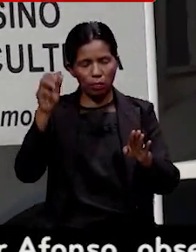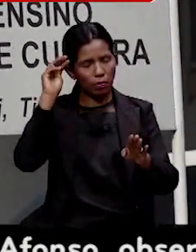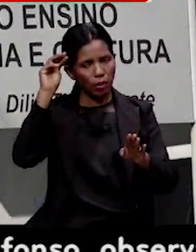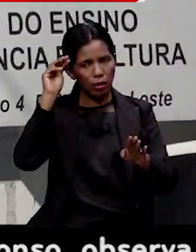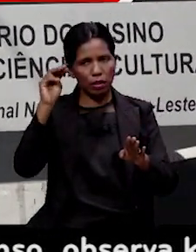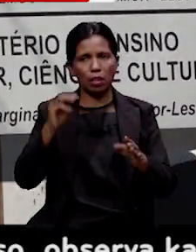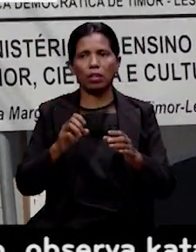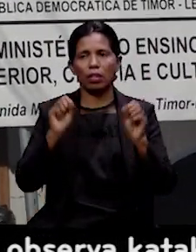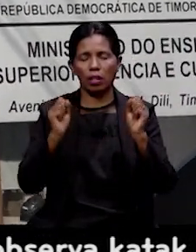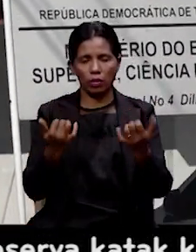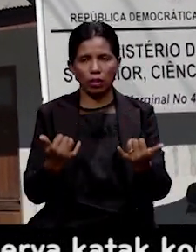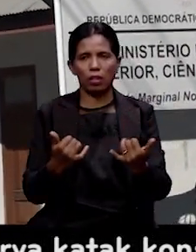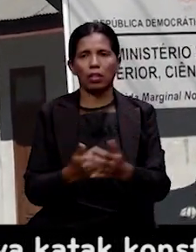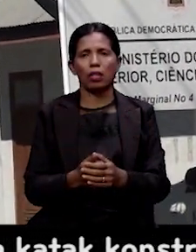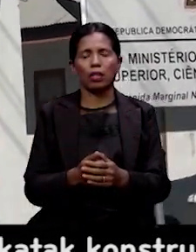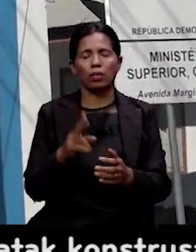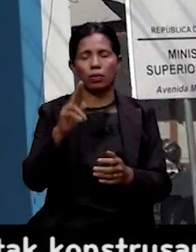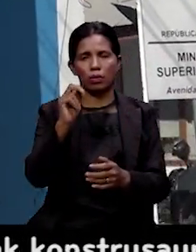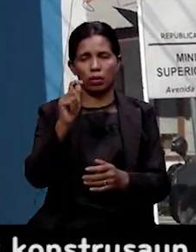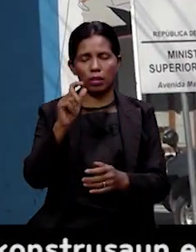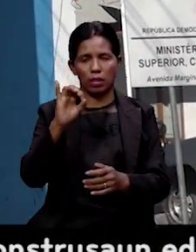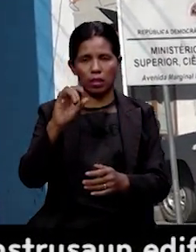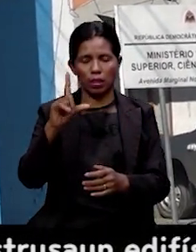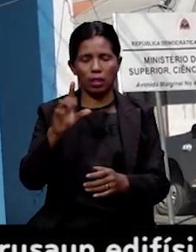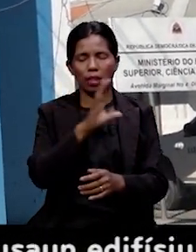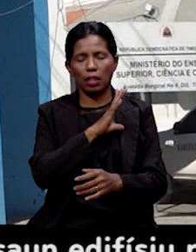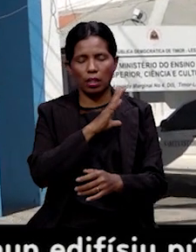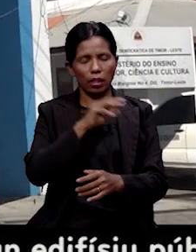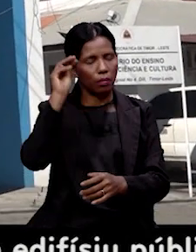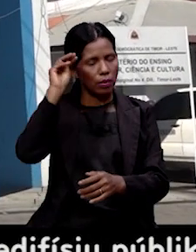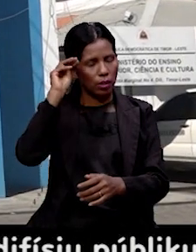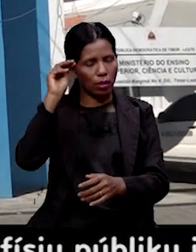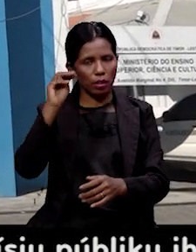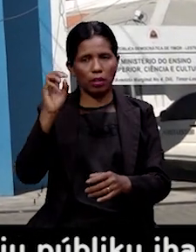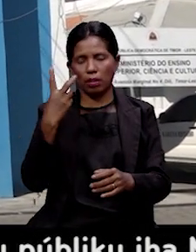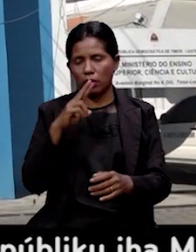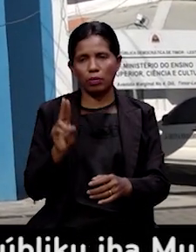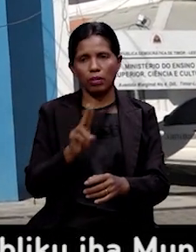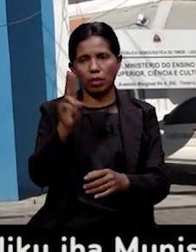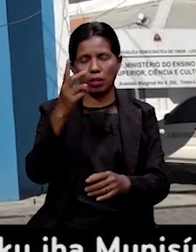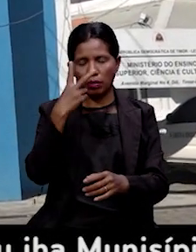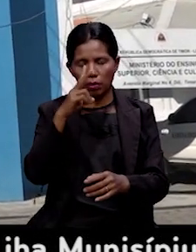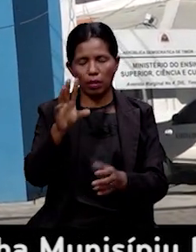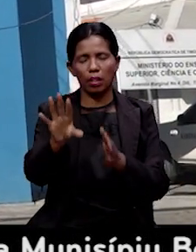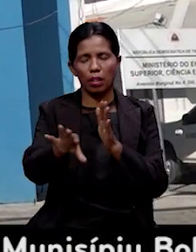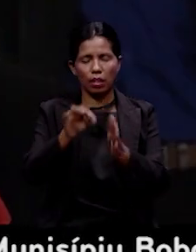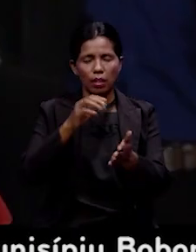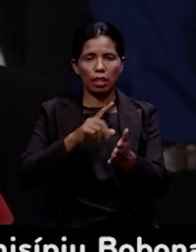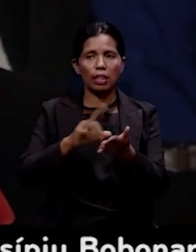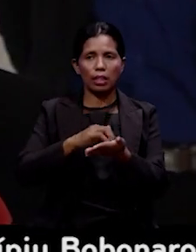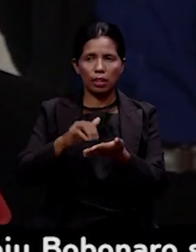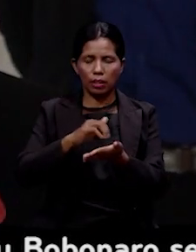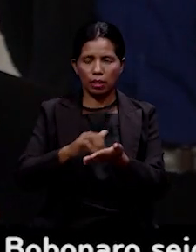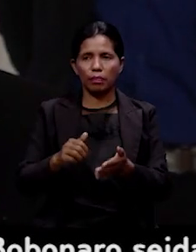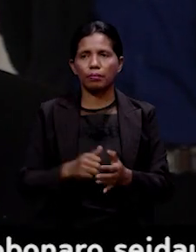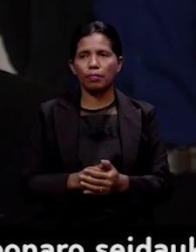Superior no dadaung ne, parte unital, hing hela Ministério Ensino Superior atu halo avaliação no ne belehetan lisensa operasional. Recurso